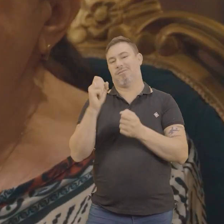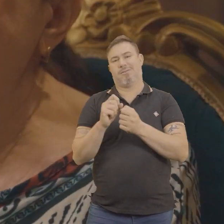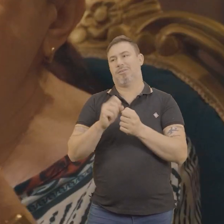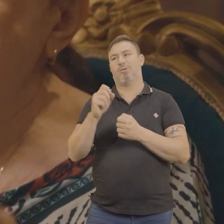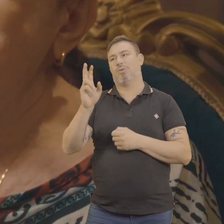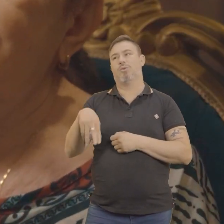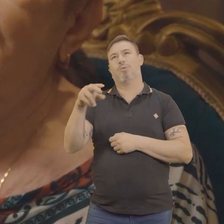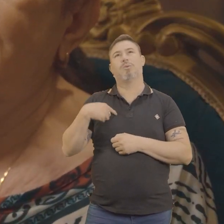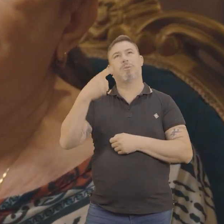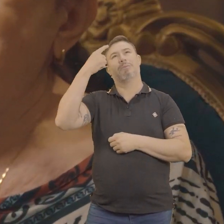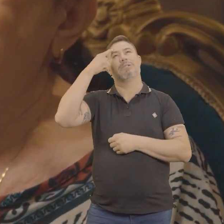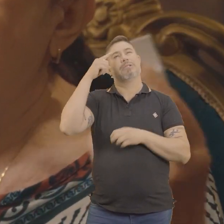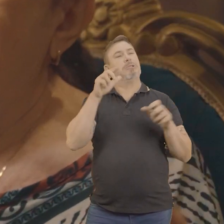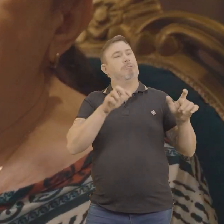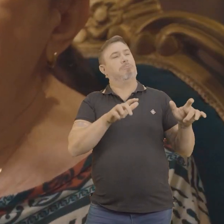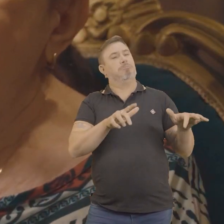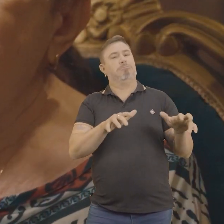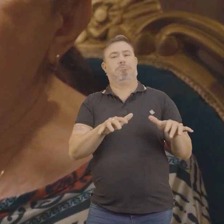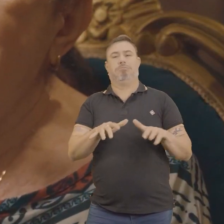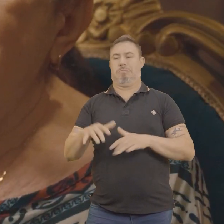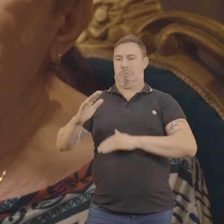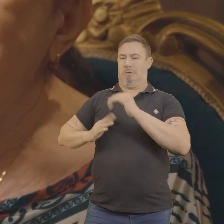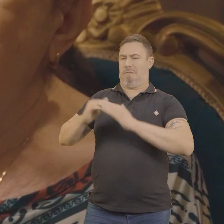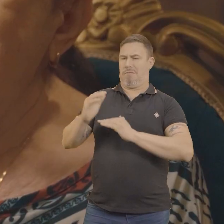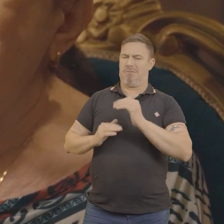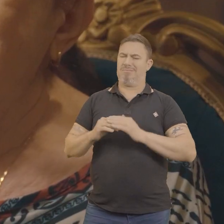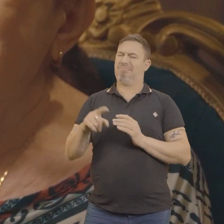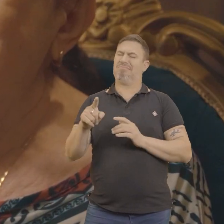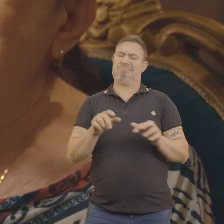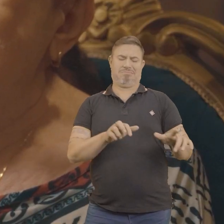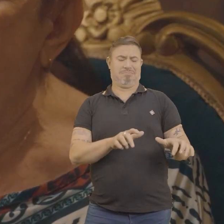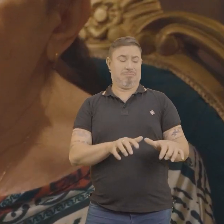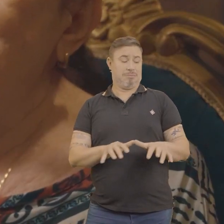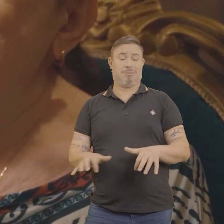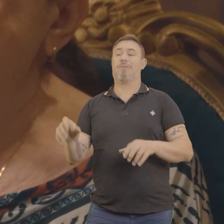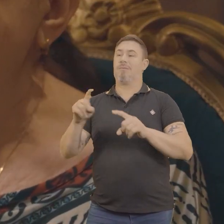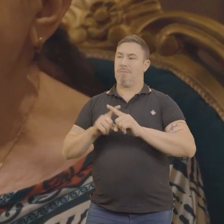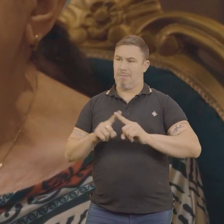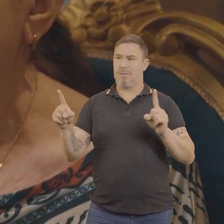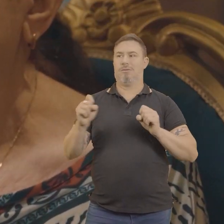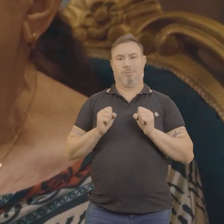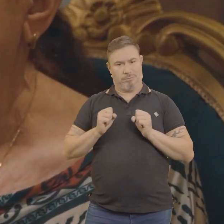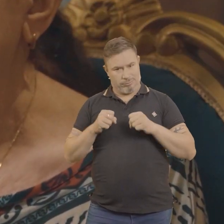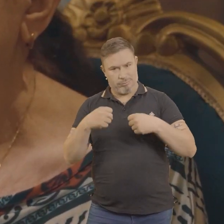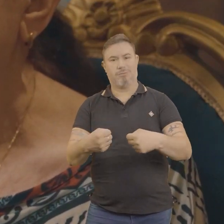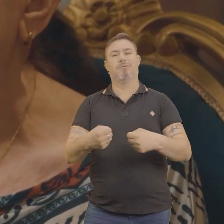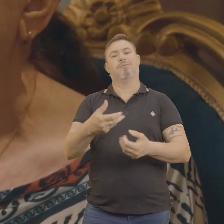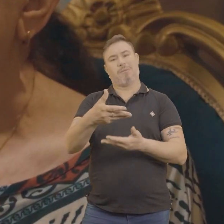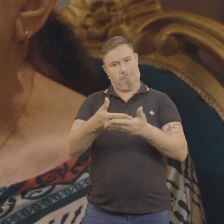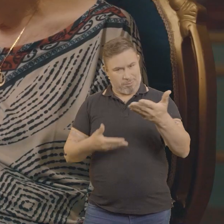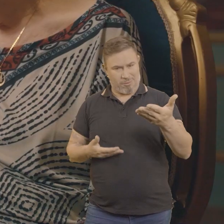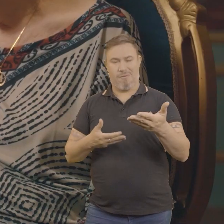nunca pensei em ser uma pianista, assim, nunca pensei, o piano não estava, mas eu me dediquei à prova,